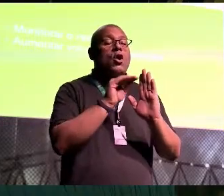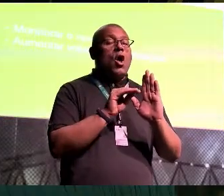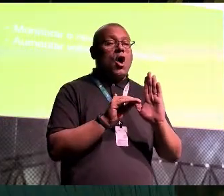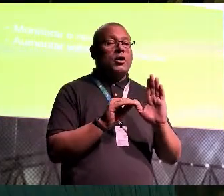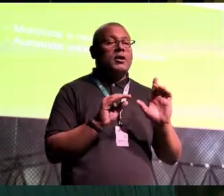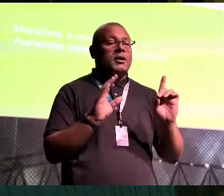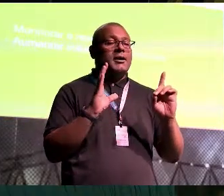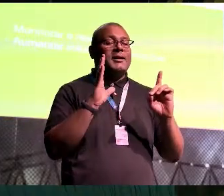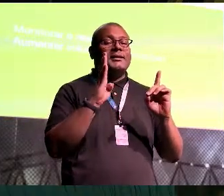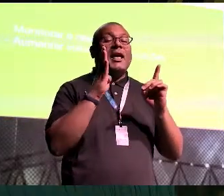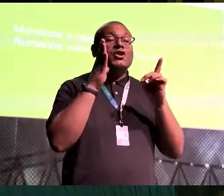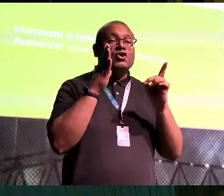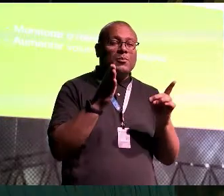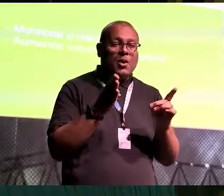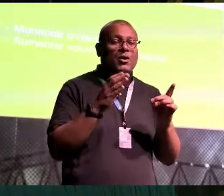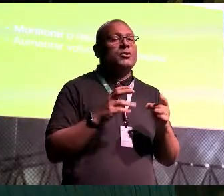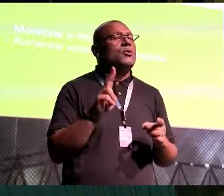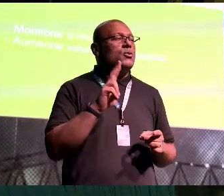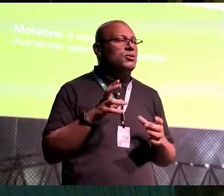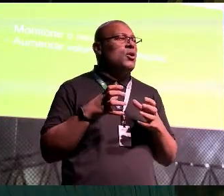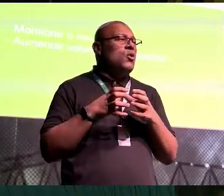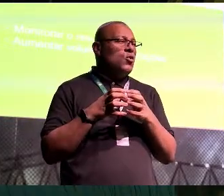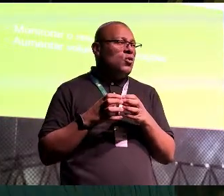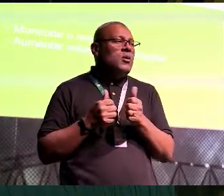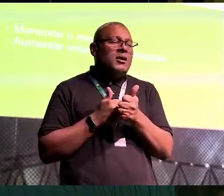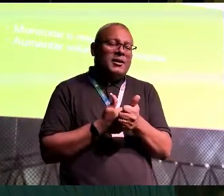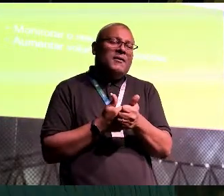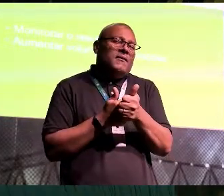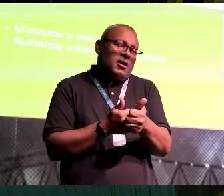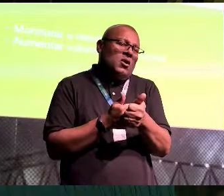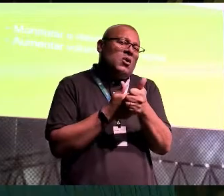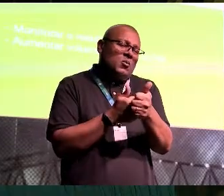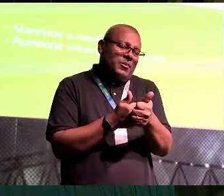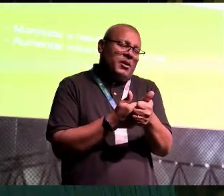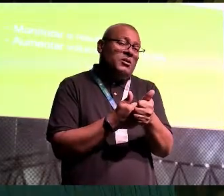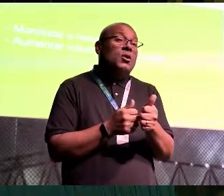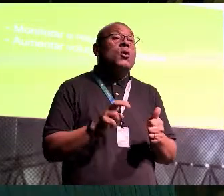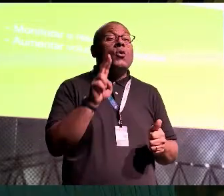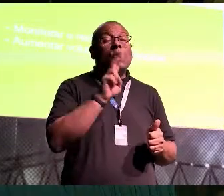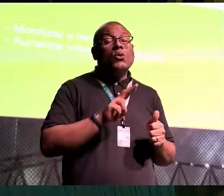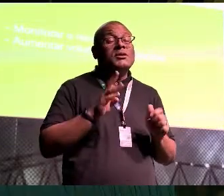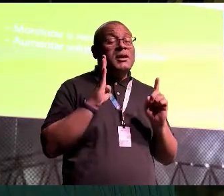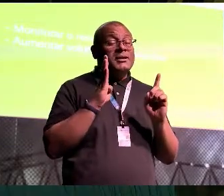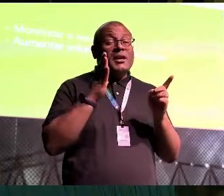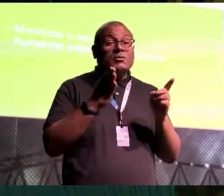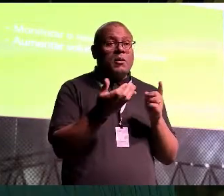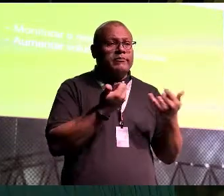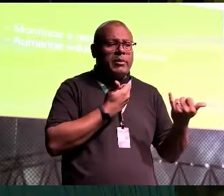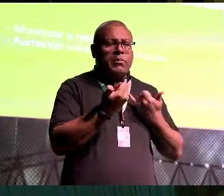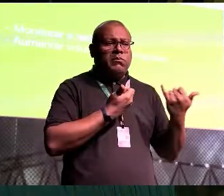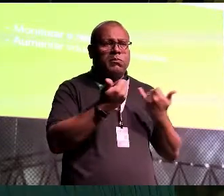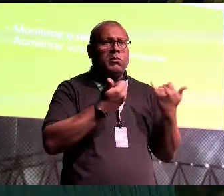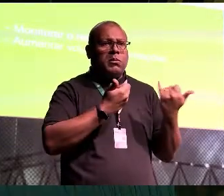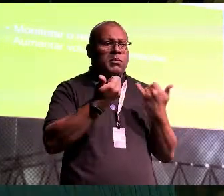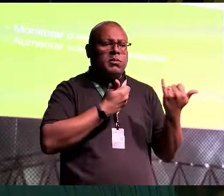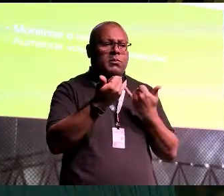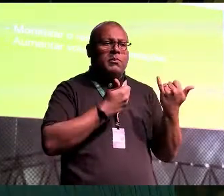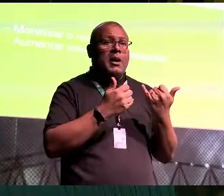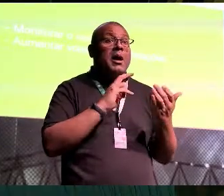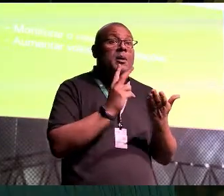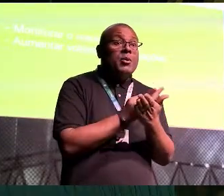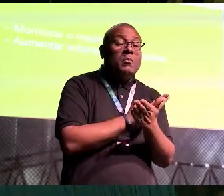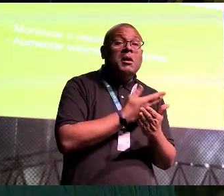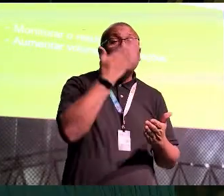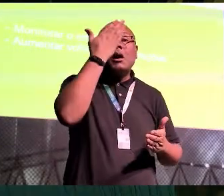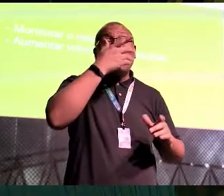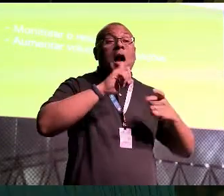dashboards, ou até um time de suporte que a gente tem de monitoramento ativo, mas também eles utilizam uma série de dashboards e alertas automatizados para descobrir isso, se tem algum problema ou